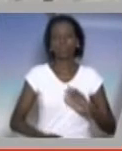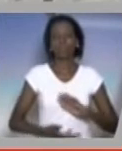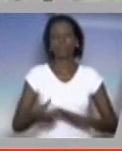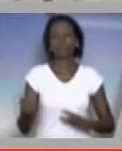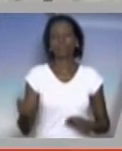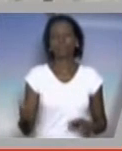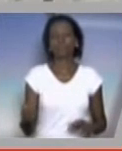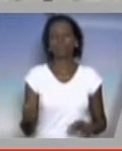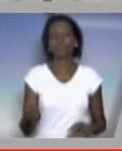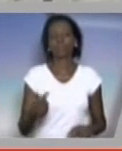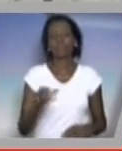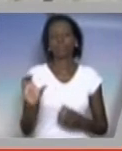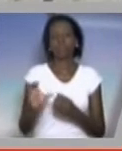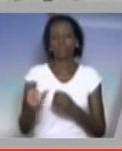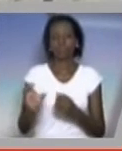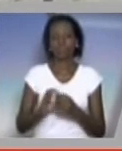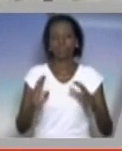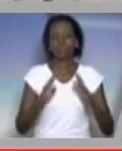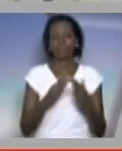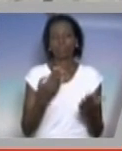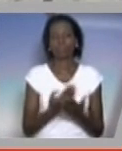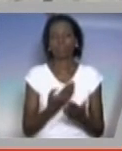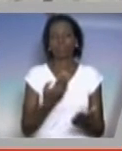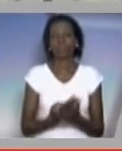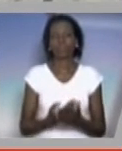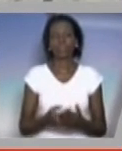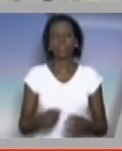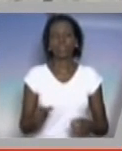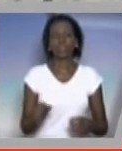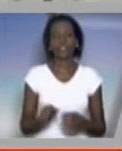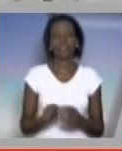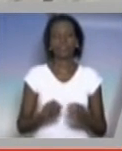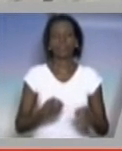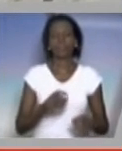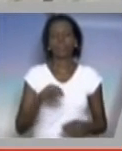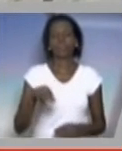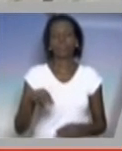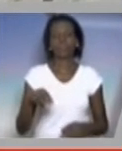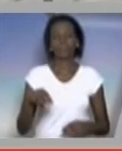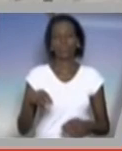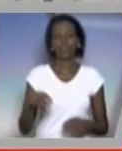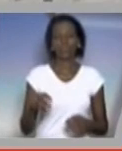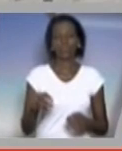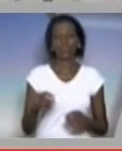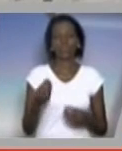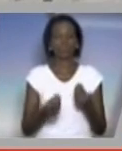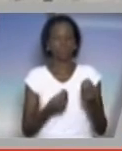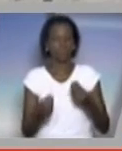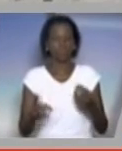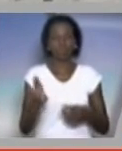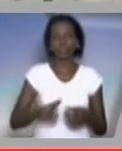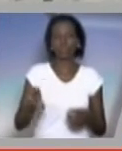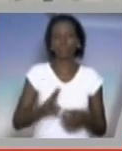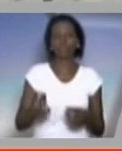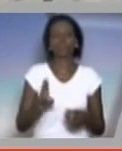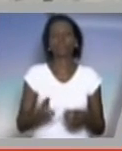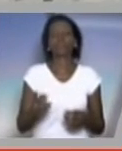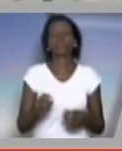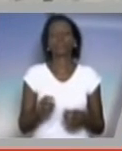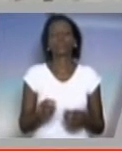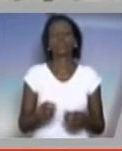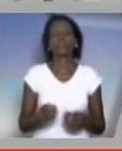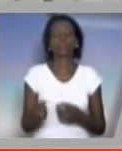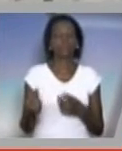várias escolas, porque a metodologia utilizada em relação aos módulos é contra